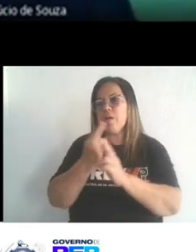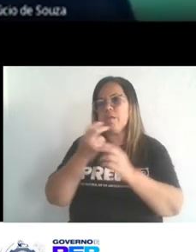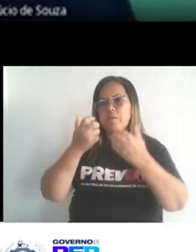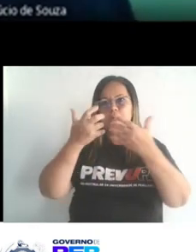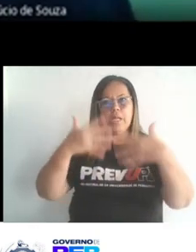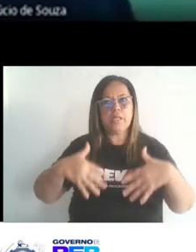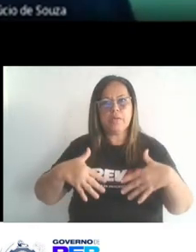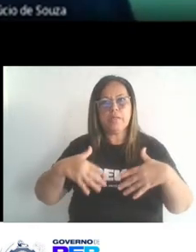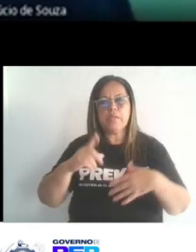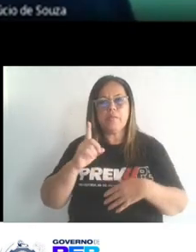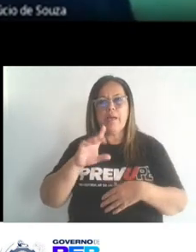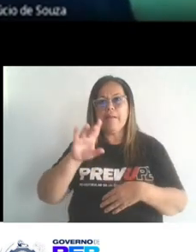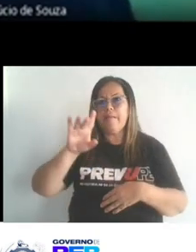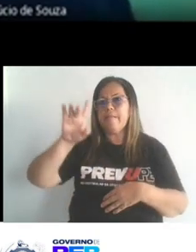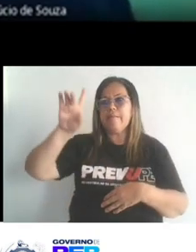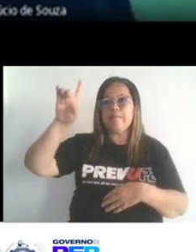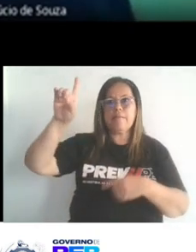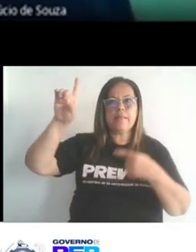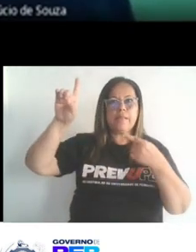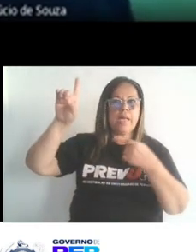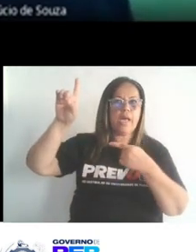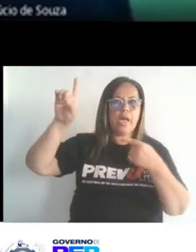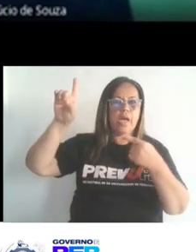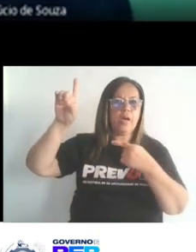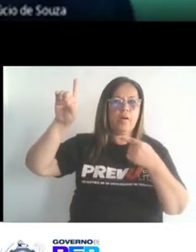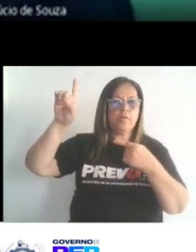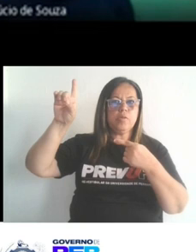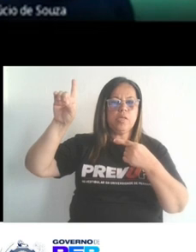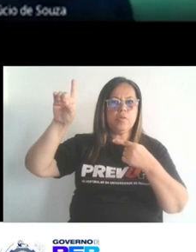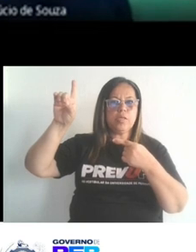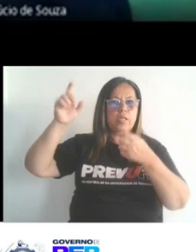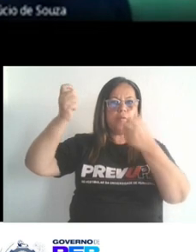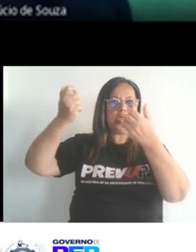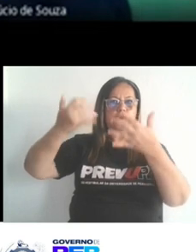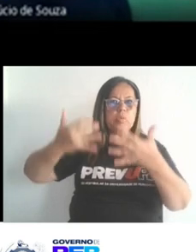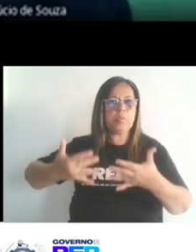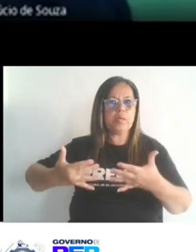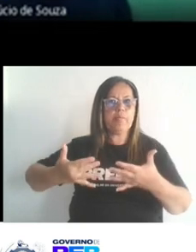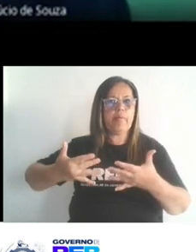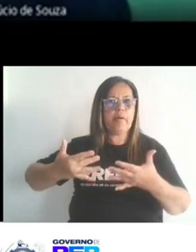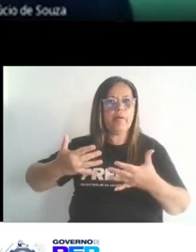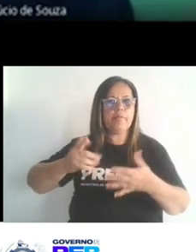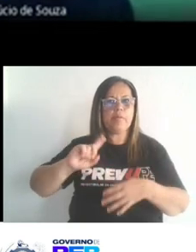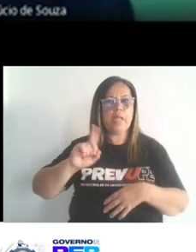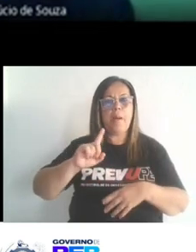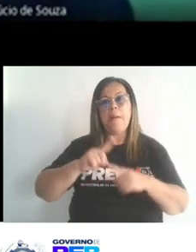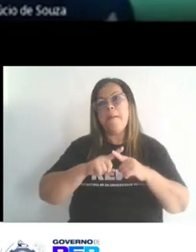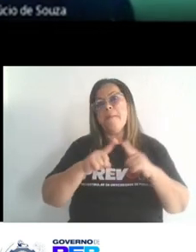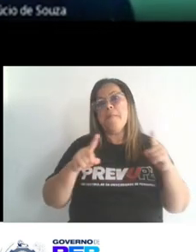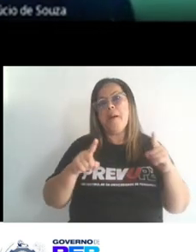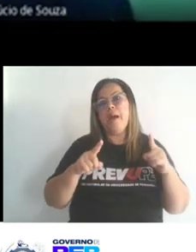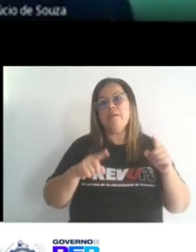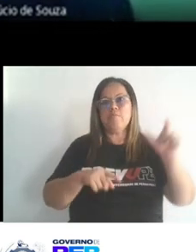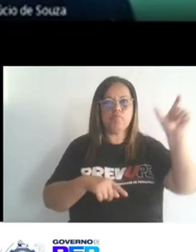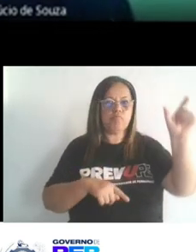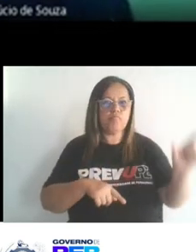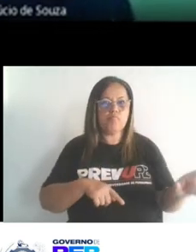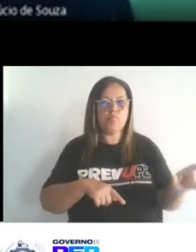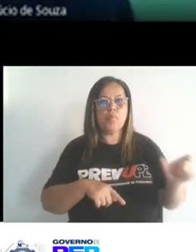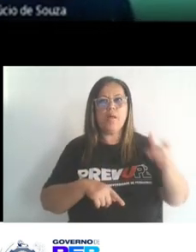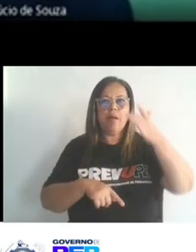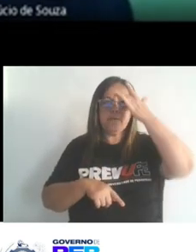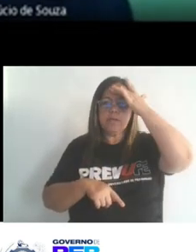estava na dianteira da explicação do mundo do homem mas o próprio homem o homem tinha que